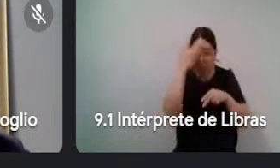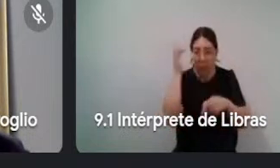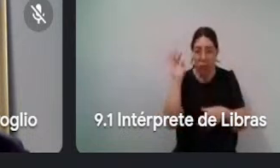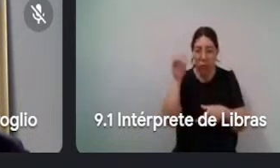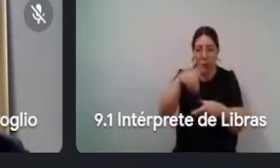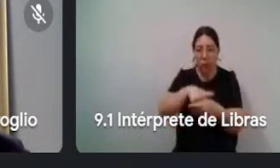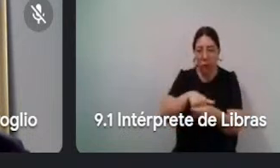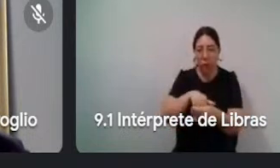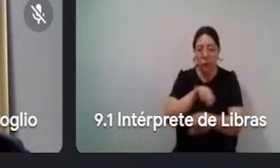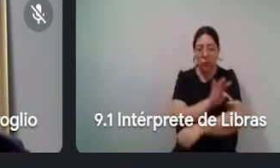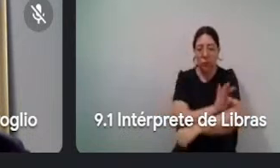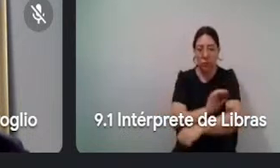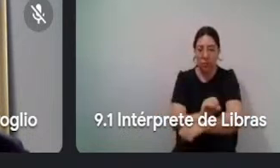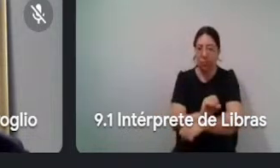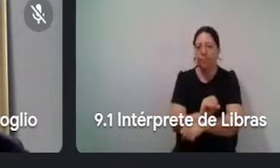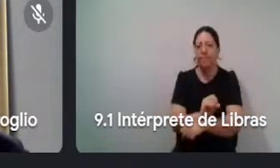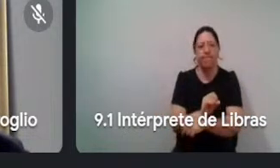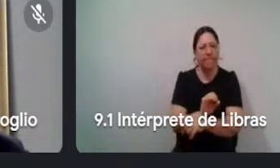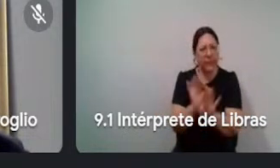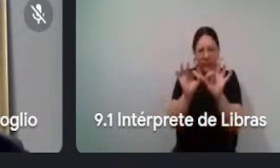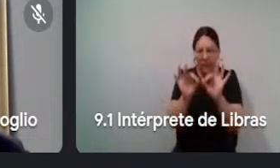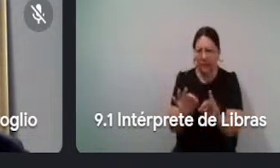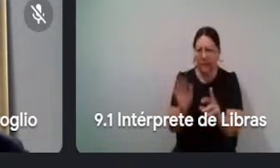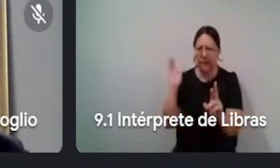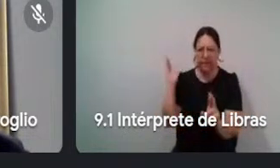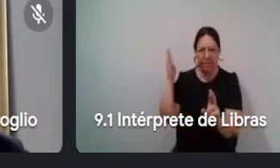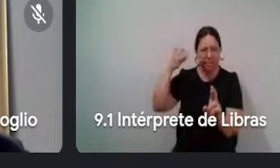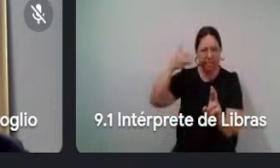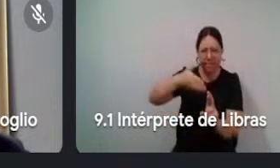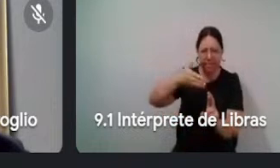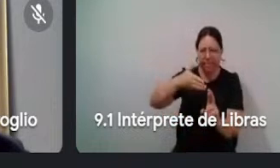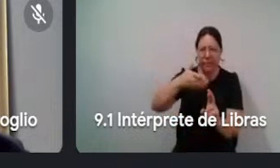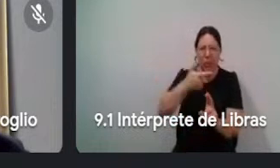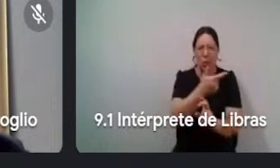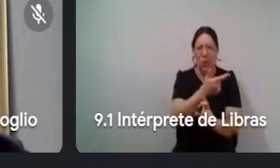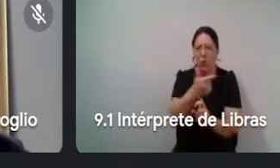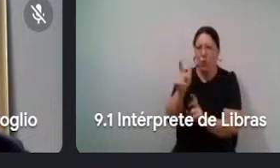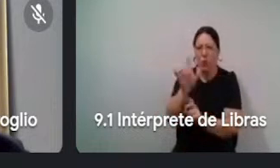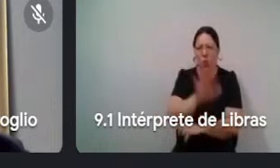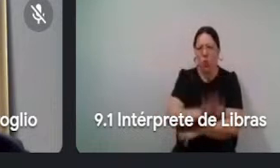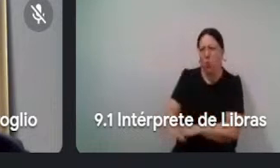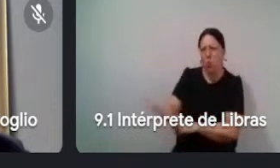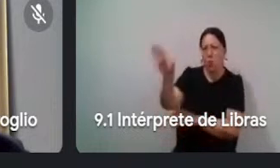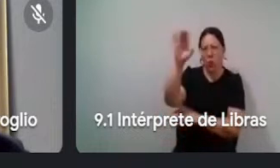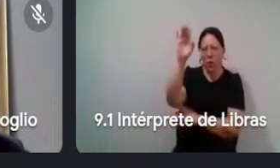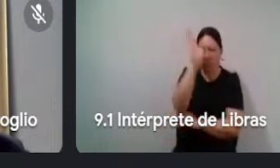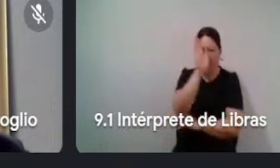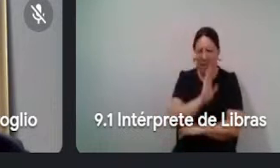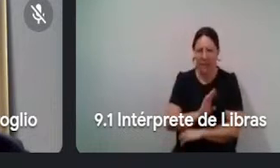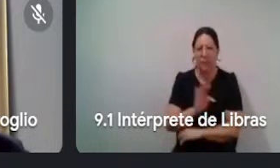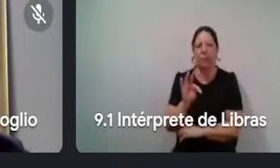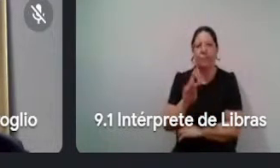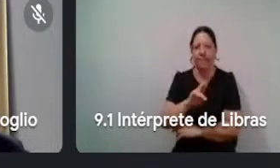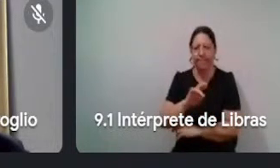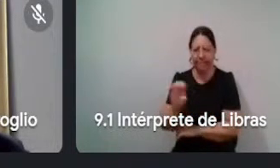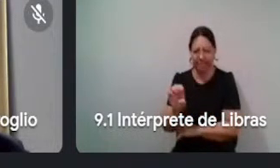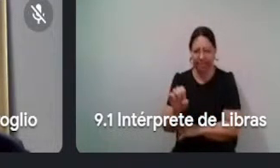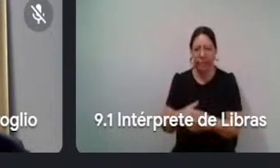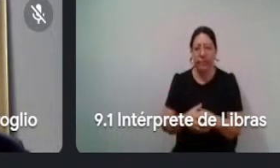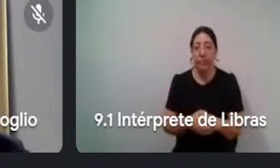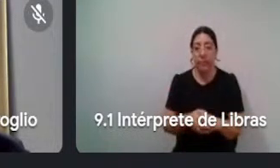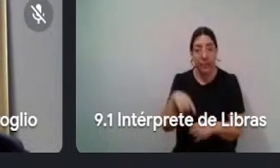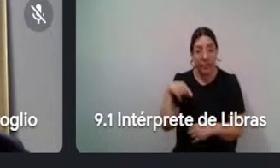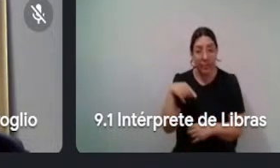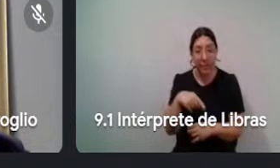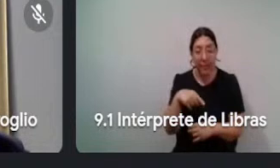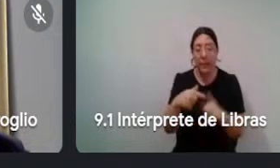certamente se tornará referência para todos os demais TREs do Brasil. Essas atividades, senhor presidente, só